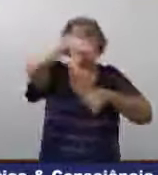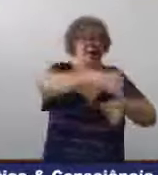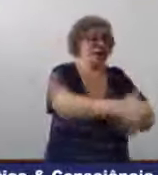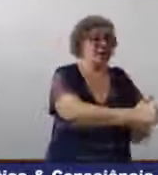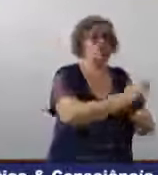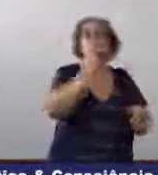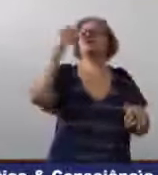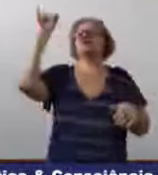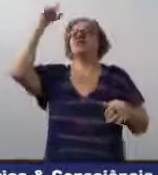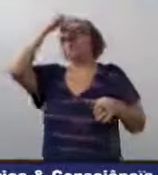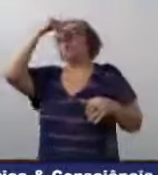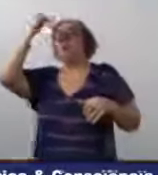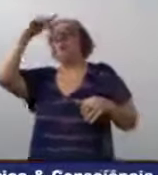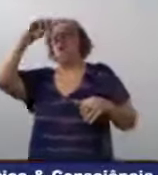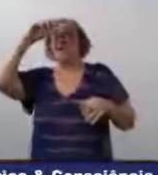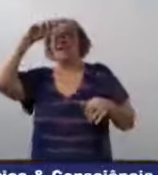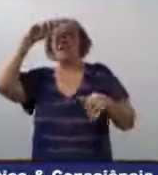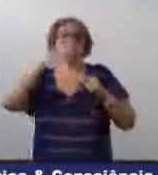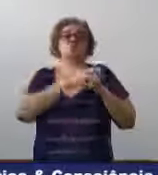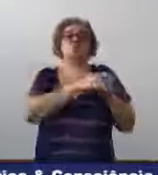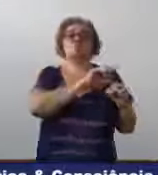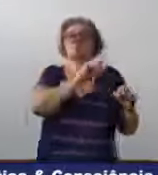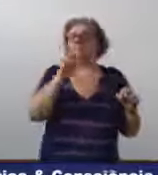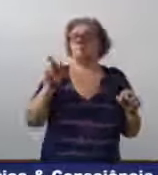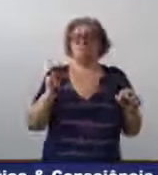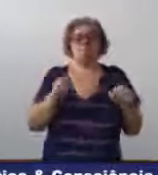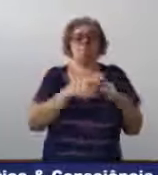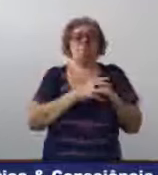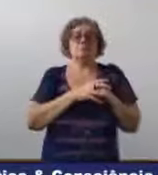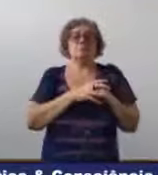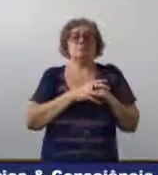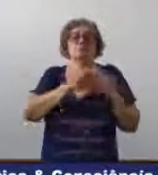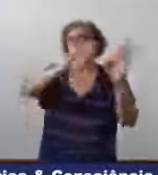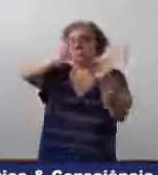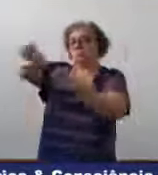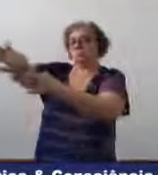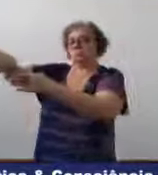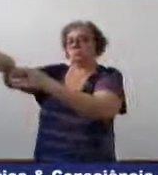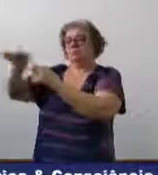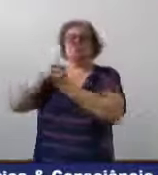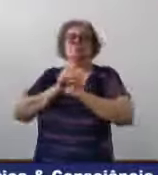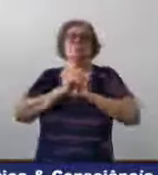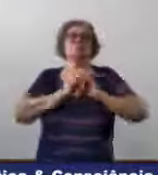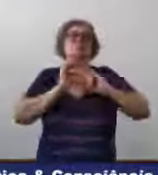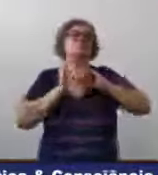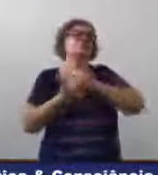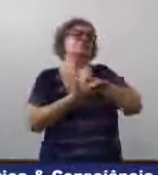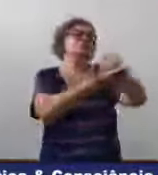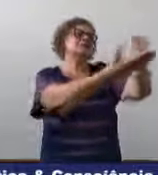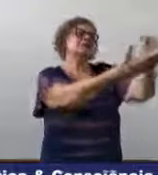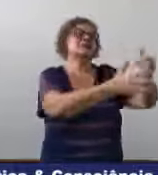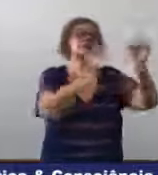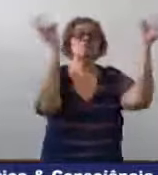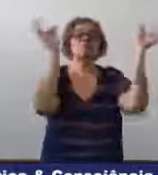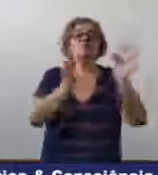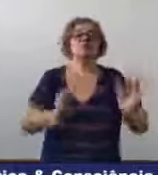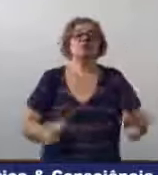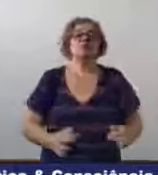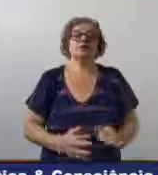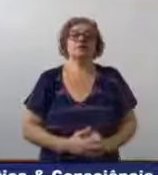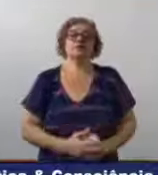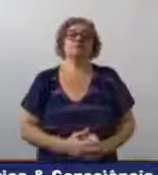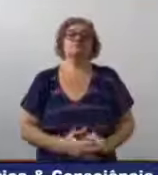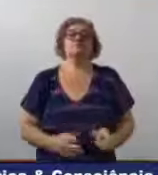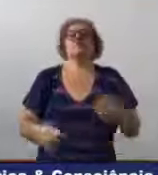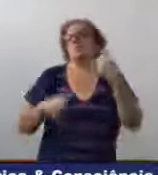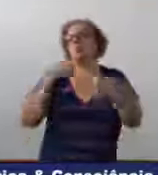devo ser culpado por algum pensamento ruim que eu tive, que não tem nada a ver com isso. Deixa disso aí e vai ser feliz na medida do possível. Ah, não